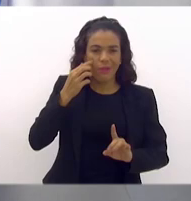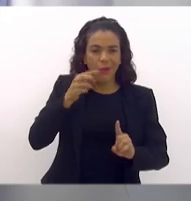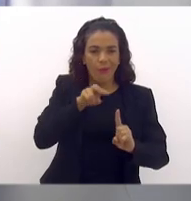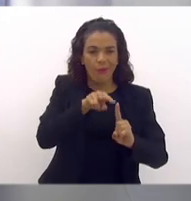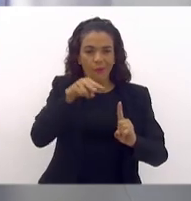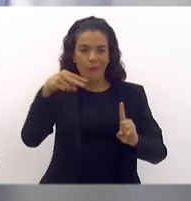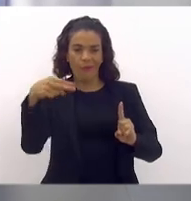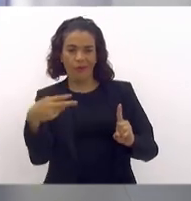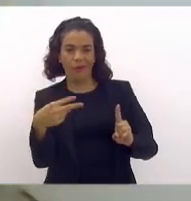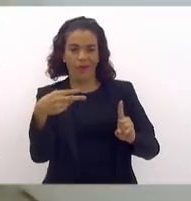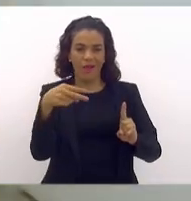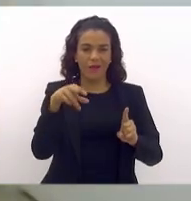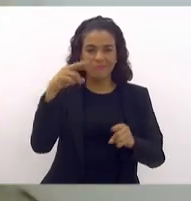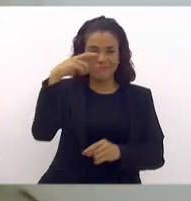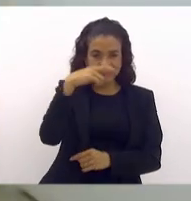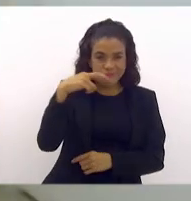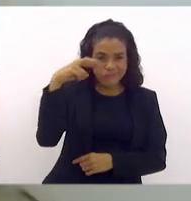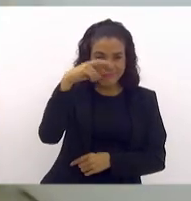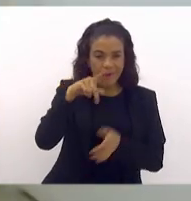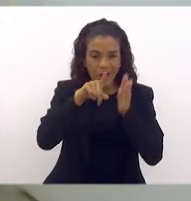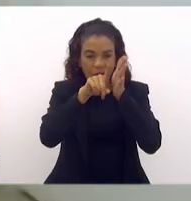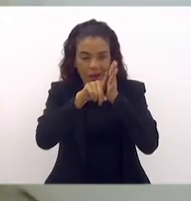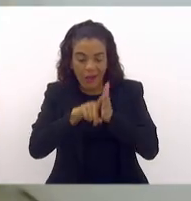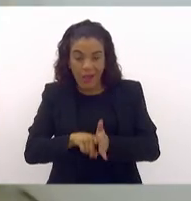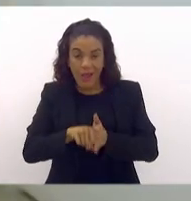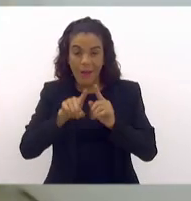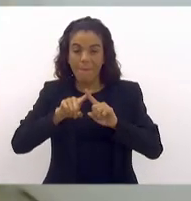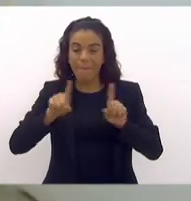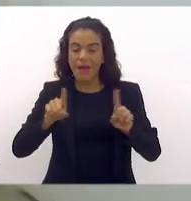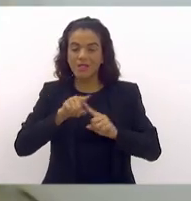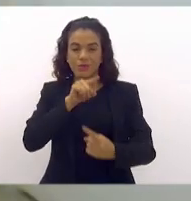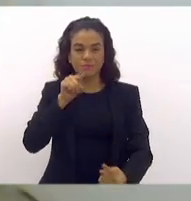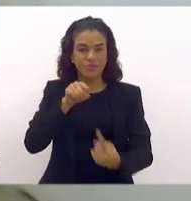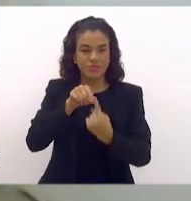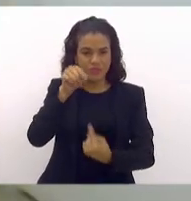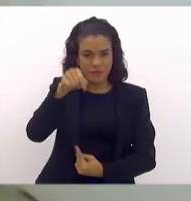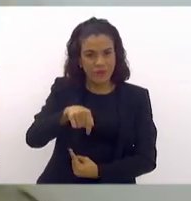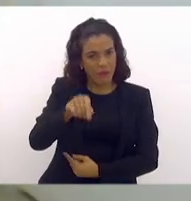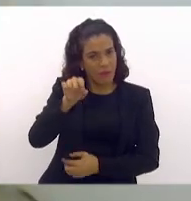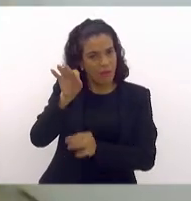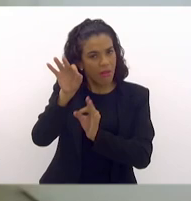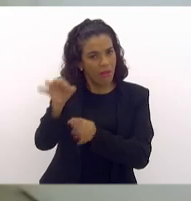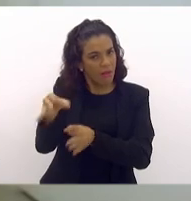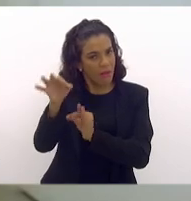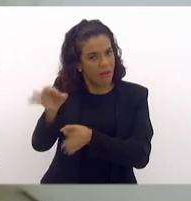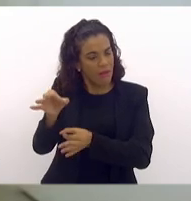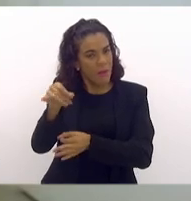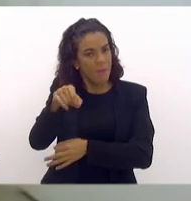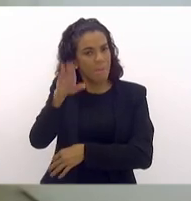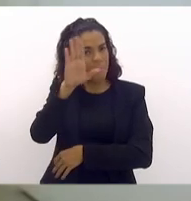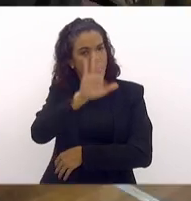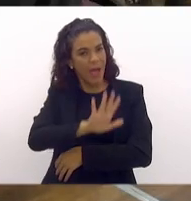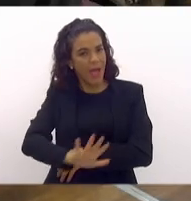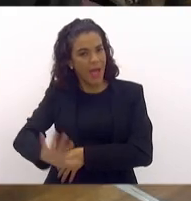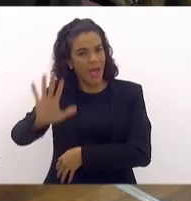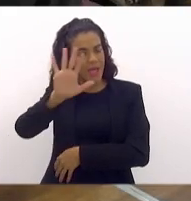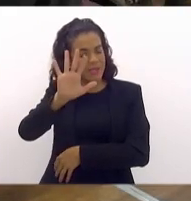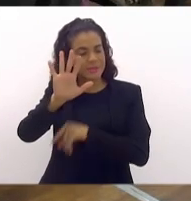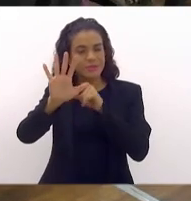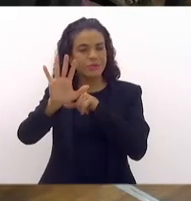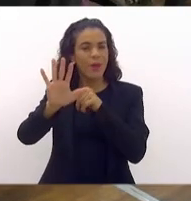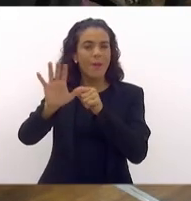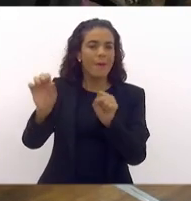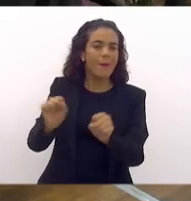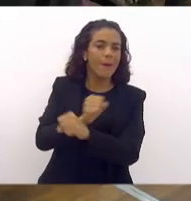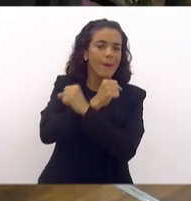o olhar da investigação. Mas o intuito aqui é porque é correto a senhora dizendo, nesse país continental é